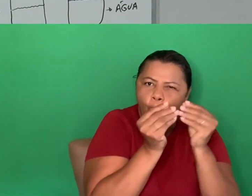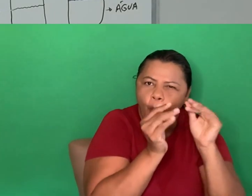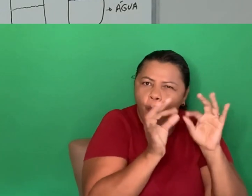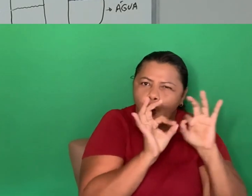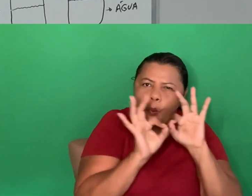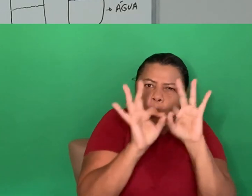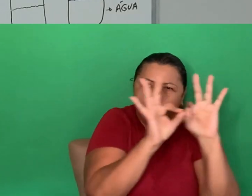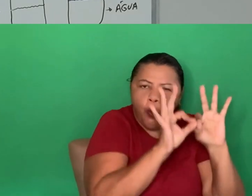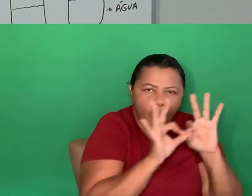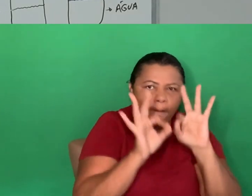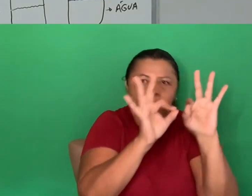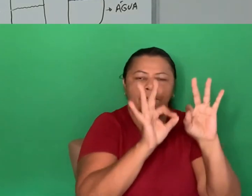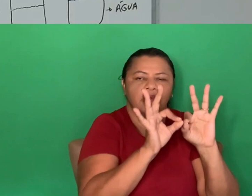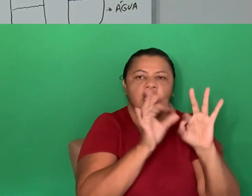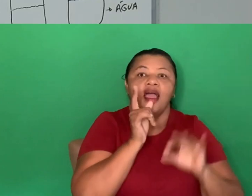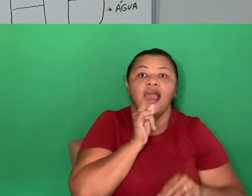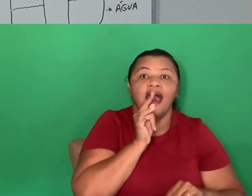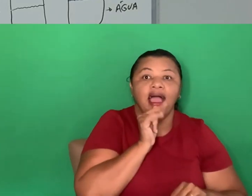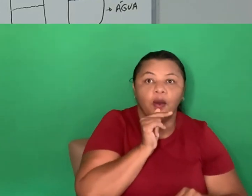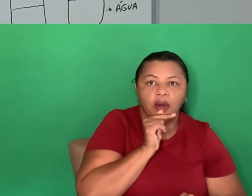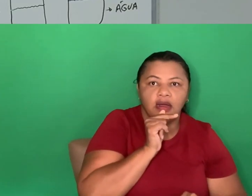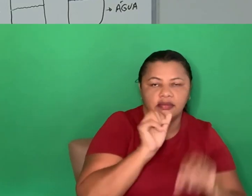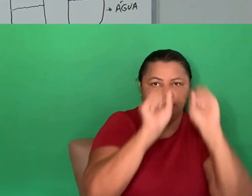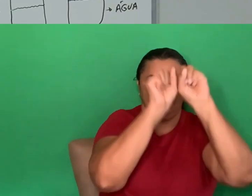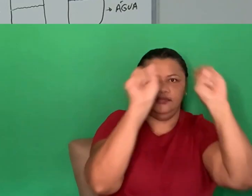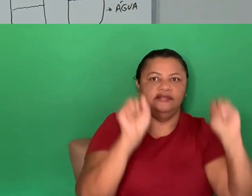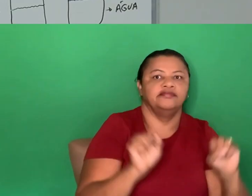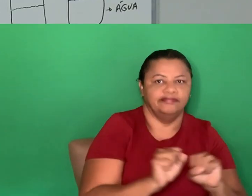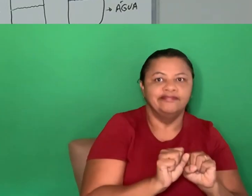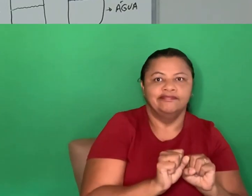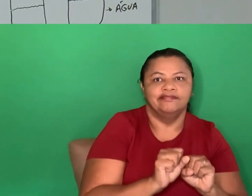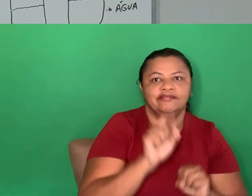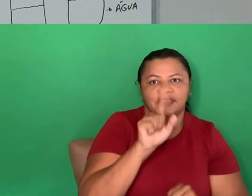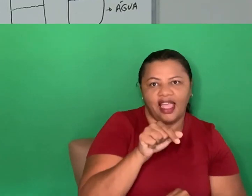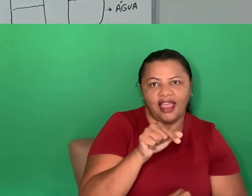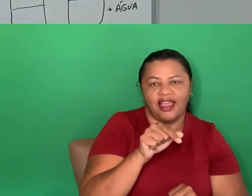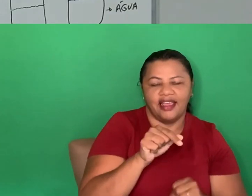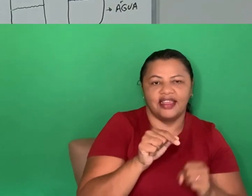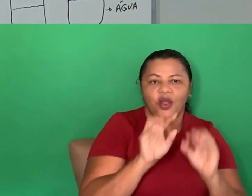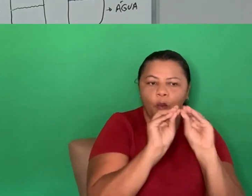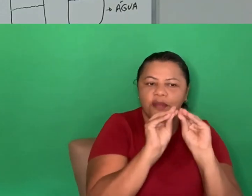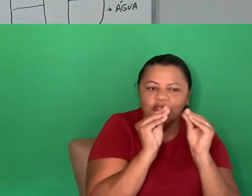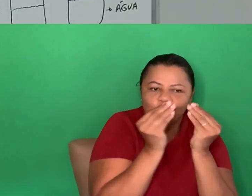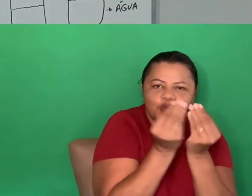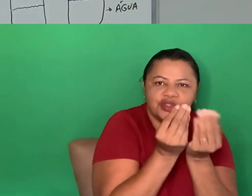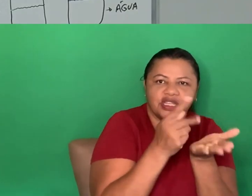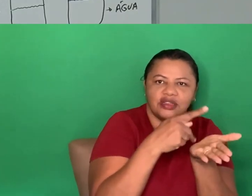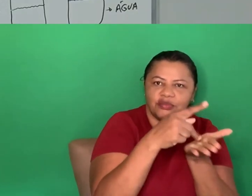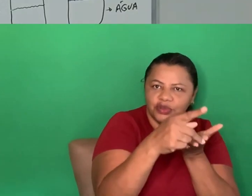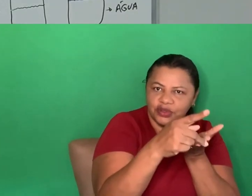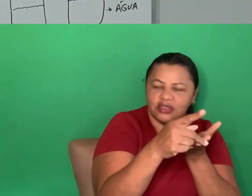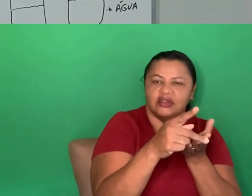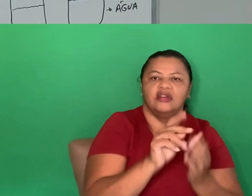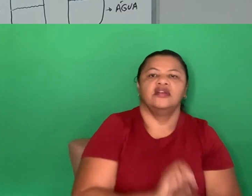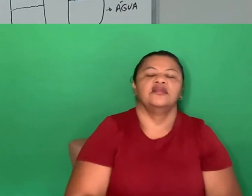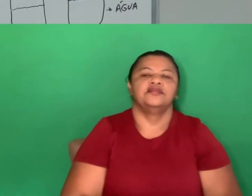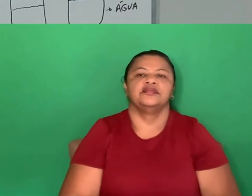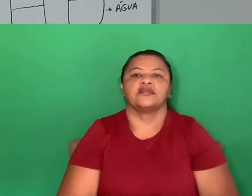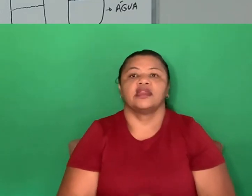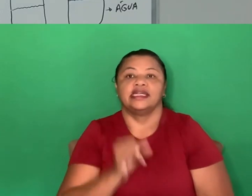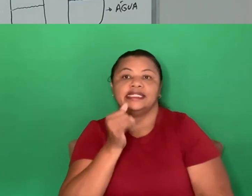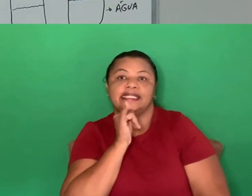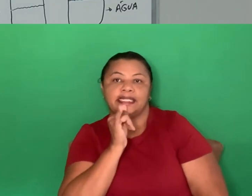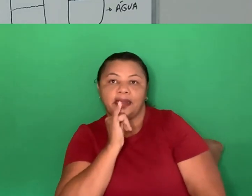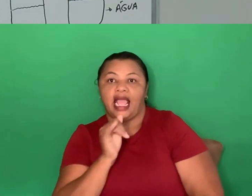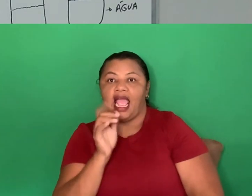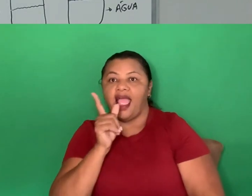e gasolina, né? São misturas. E nesse caso são misturas heterogêneas. Tá? Então vejam, olhando para